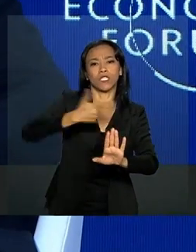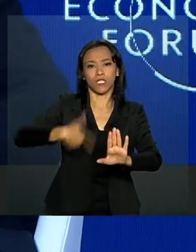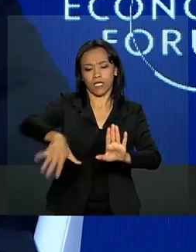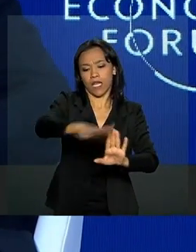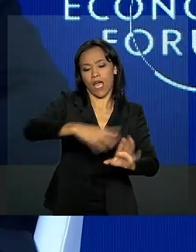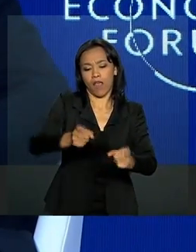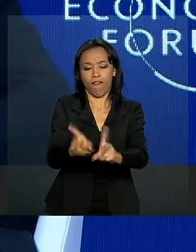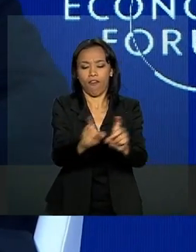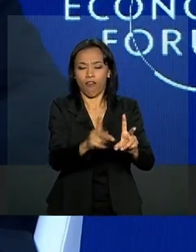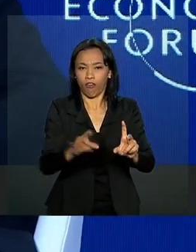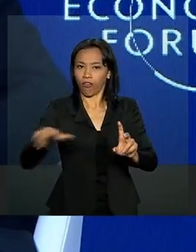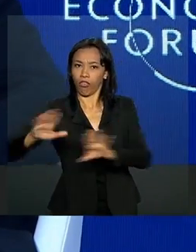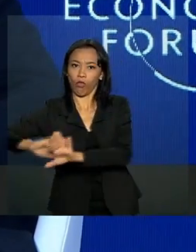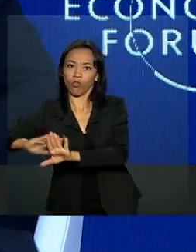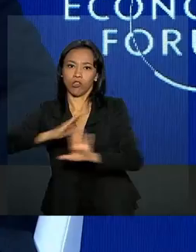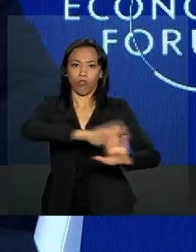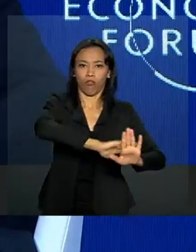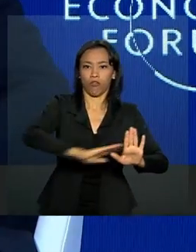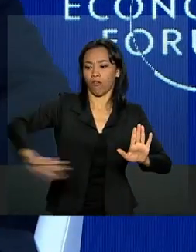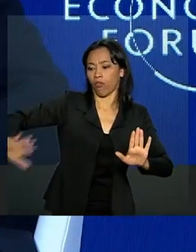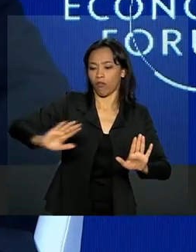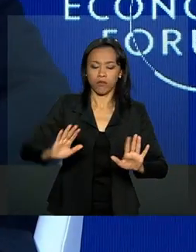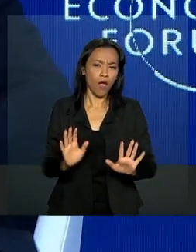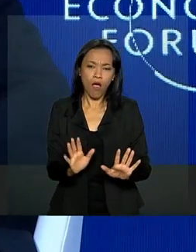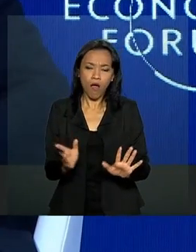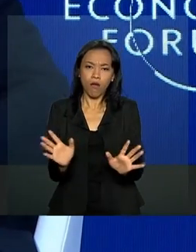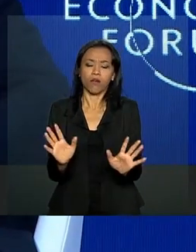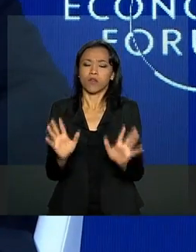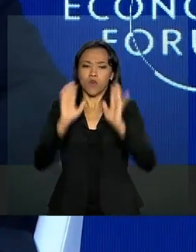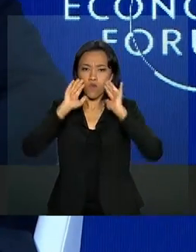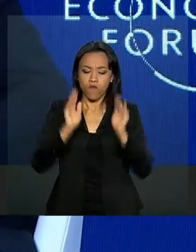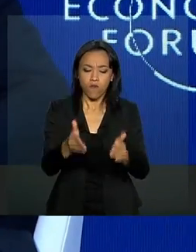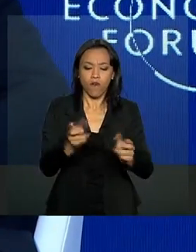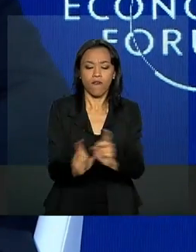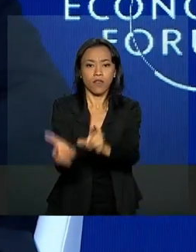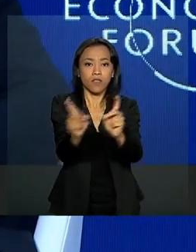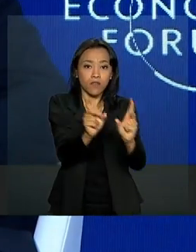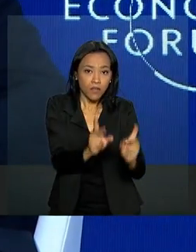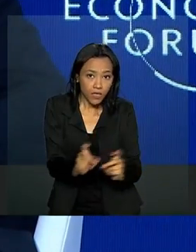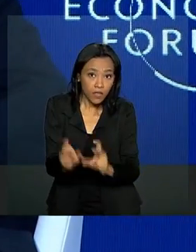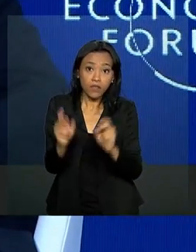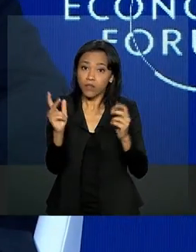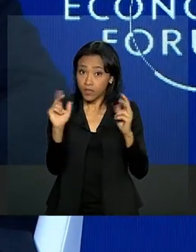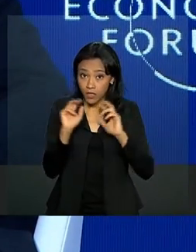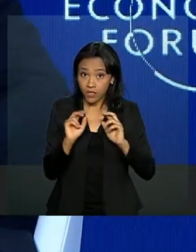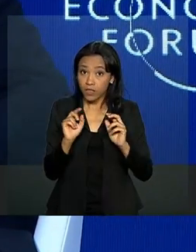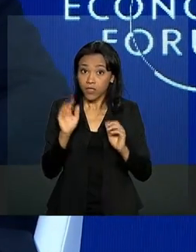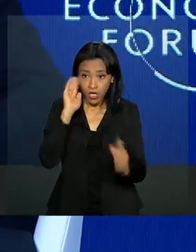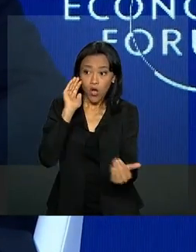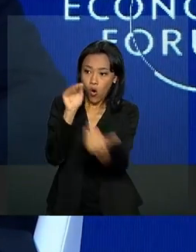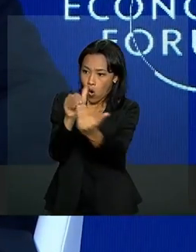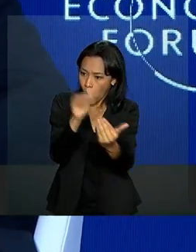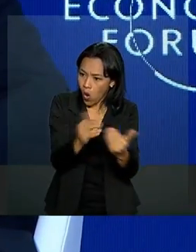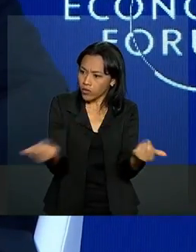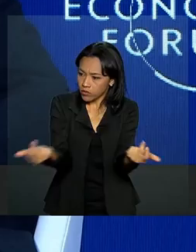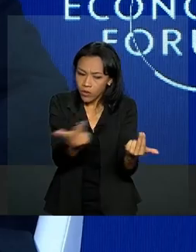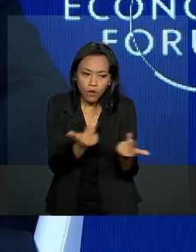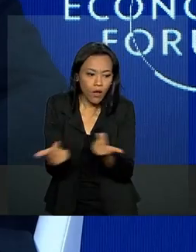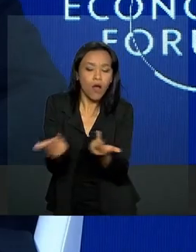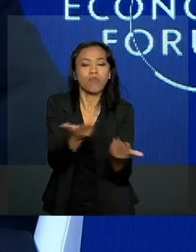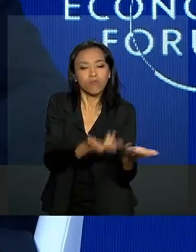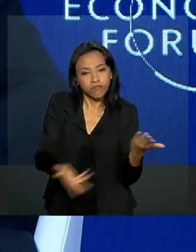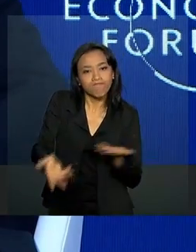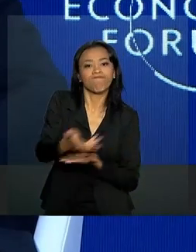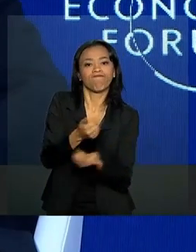teremos viés nem de um lado, nem de outro, visando o comércio com aqueles que comungam com práticas semelhantes